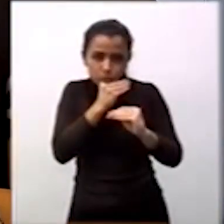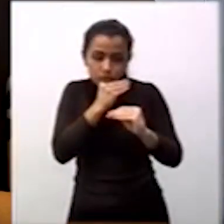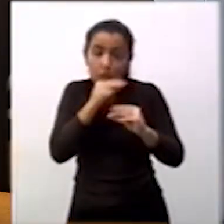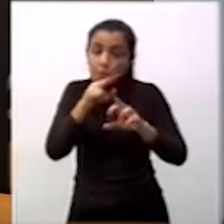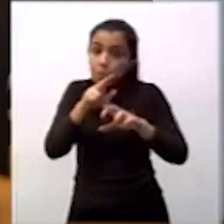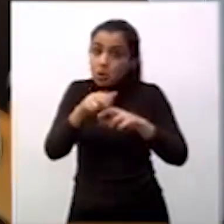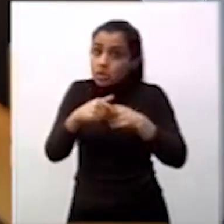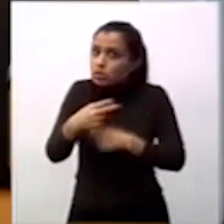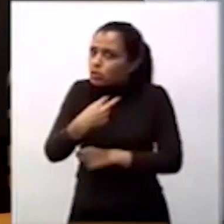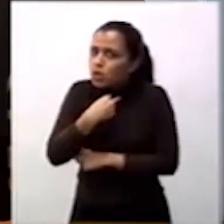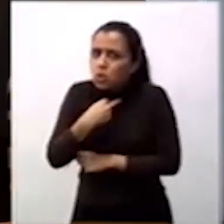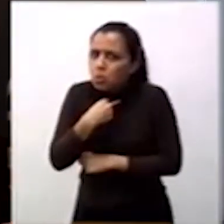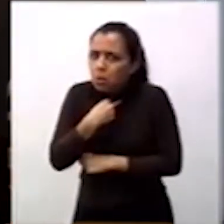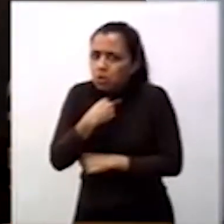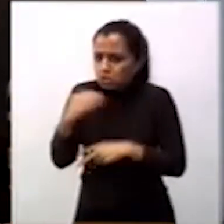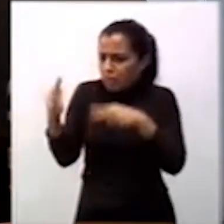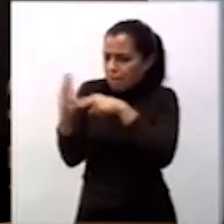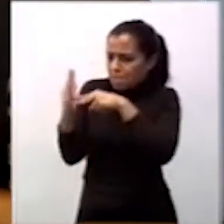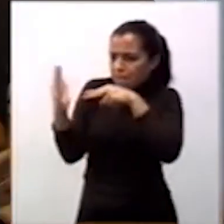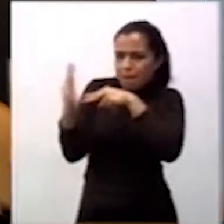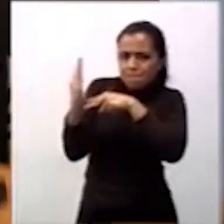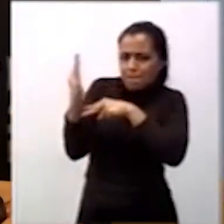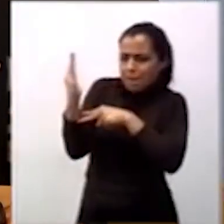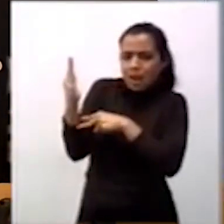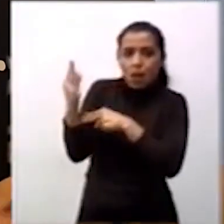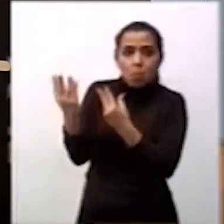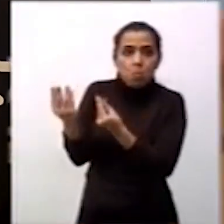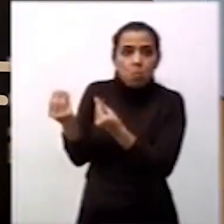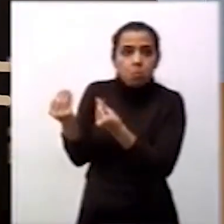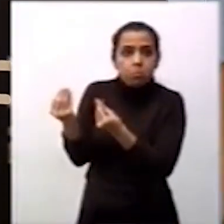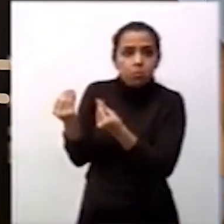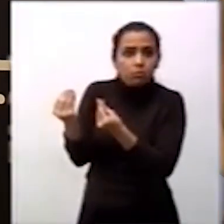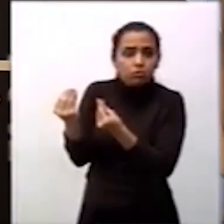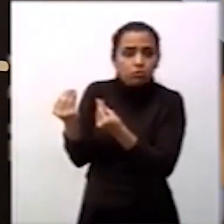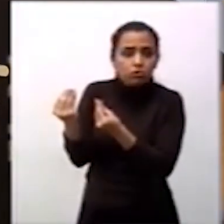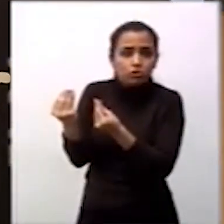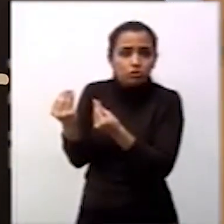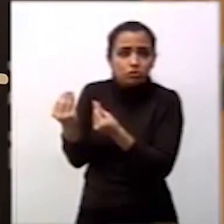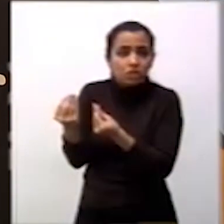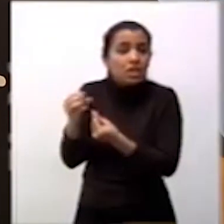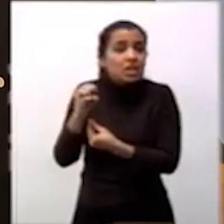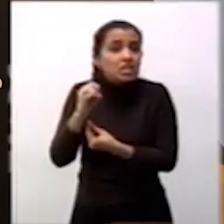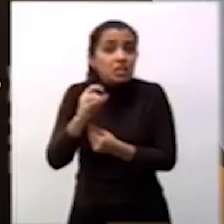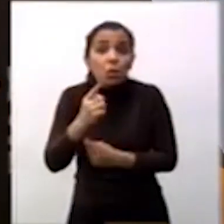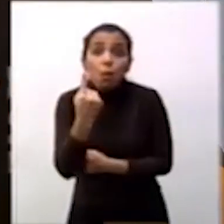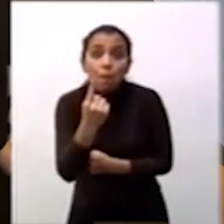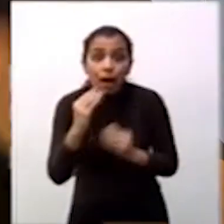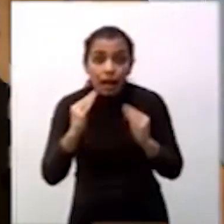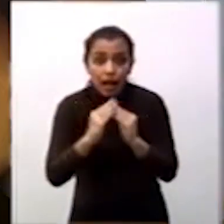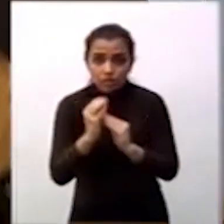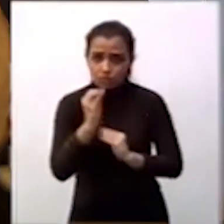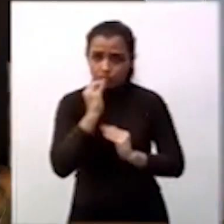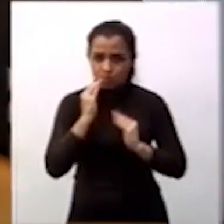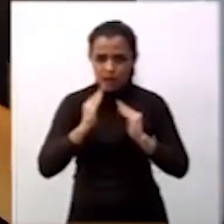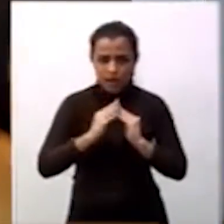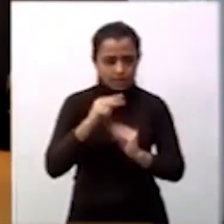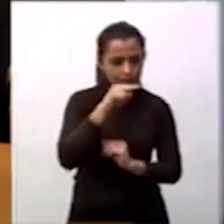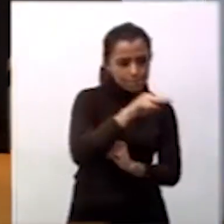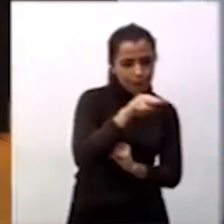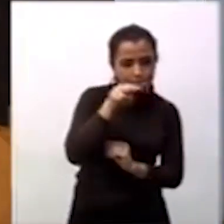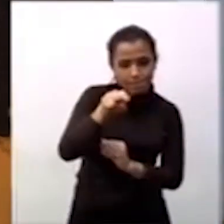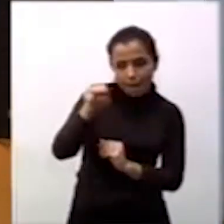muitos aparelhos numa tomada só. Você sequer pode juntar muitos aparelhos num circuito de uma casa, então tudo tem que